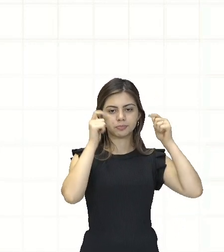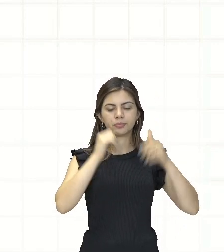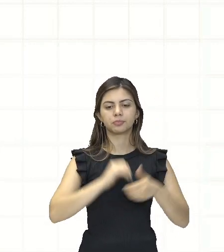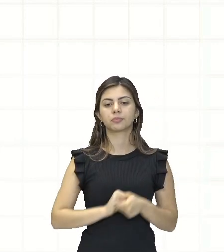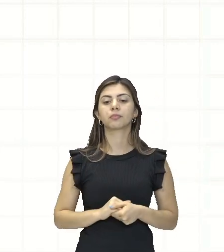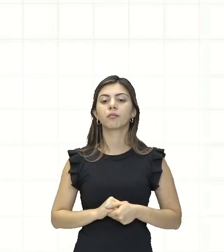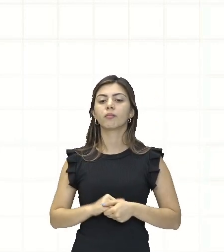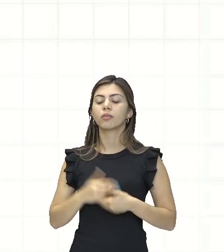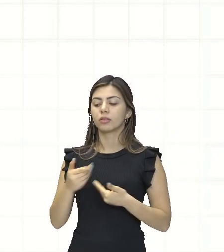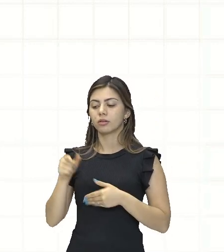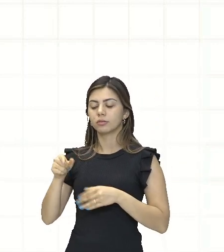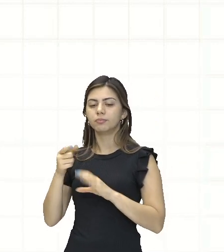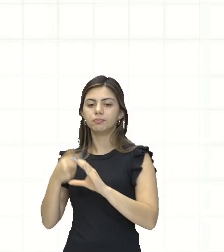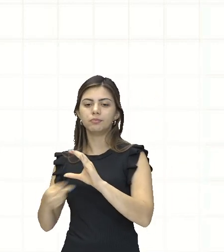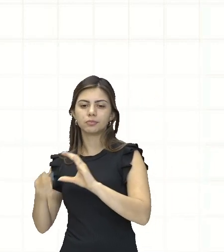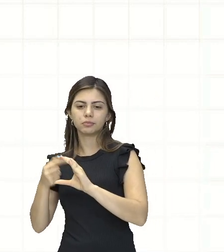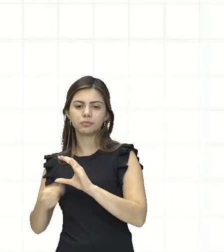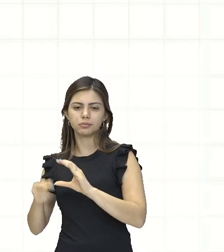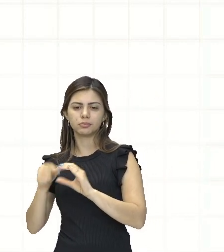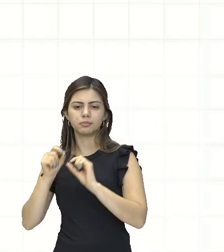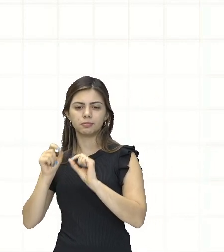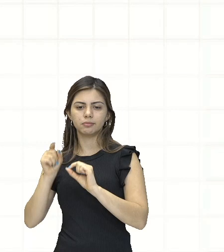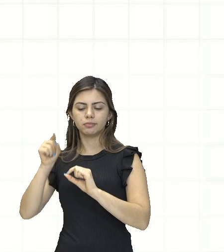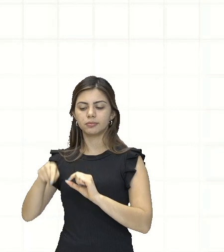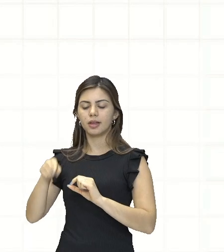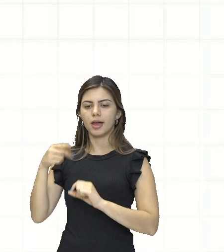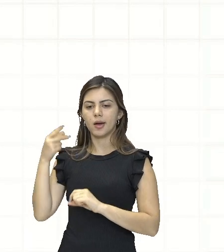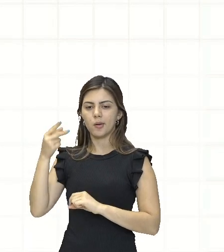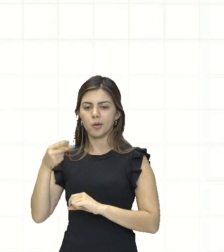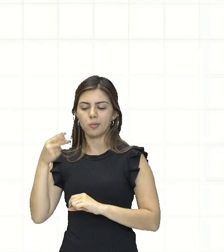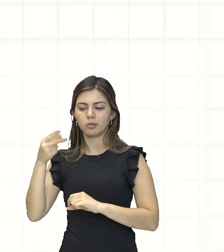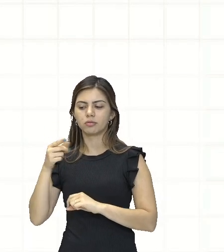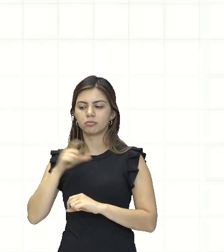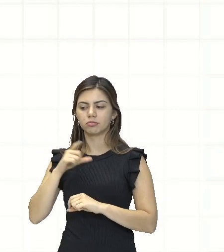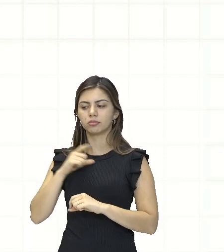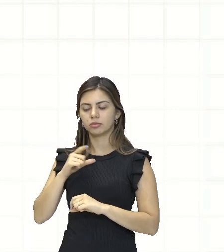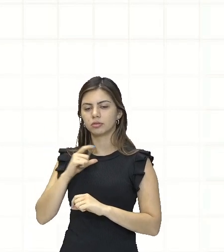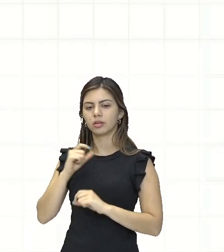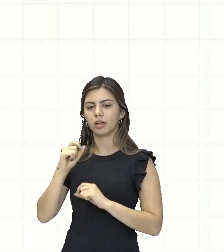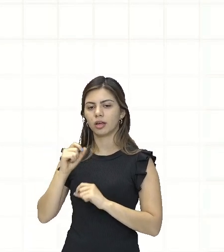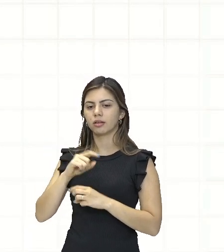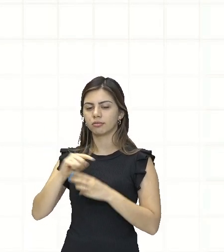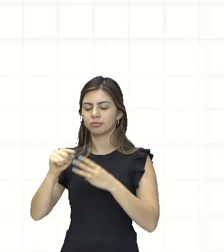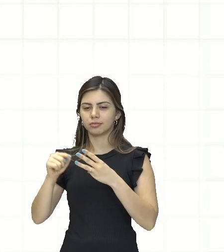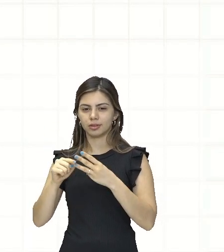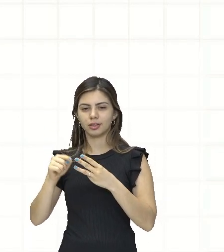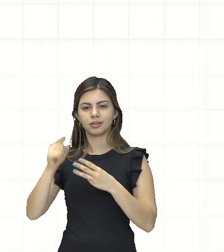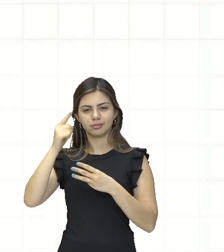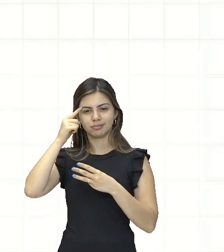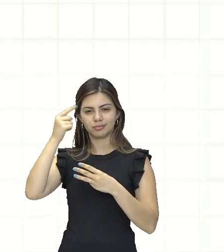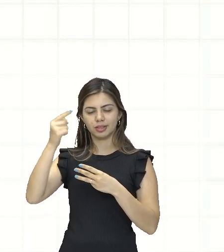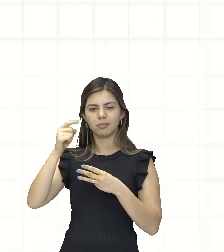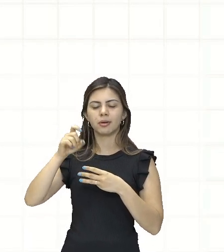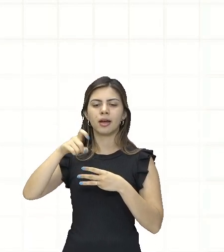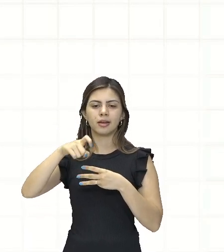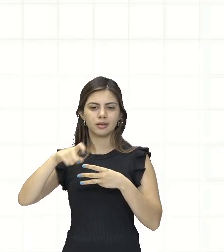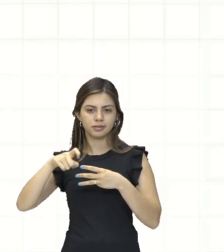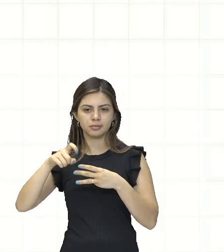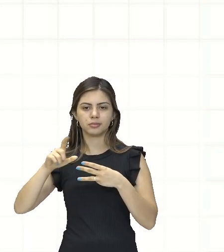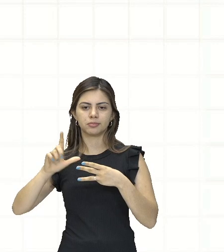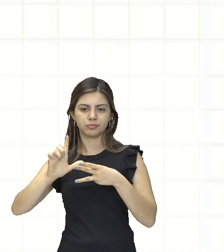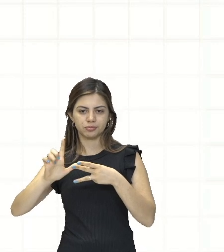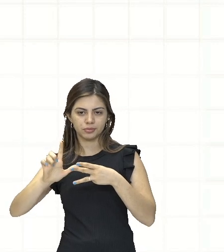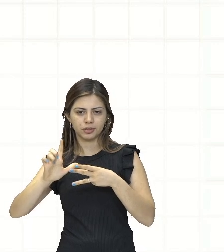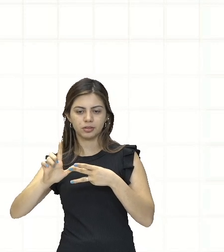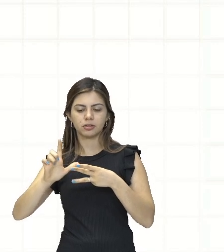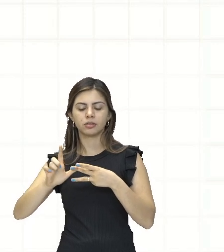o capitalismo, eu vou ter aí o poder político mais distribuído, com a questão dos três poderes, executivo, legislativo